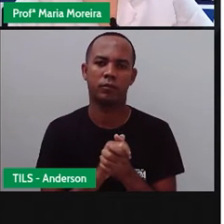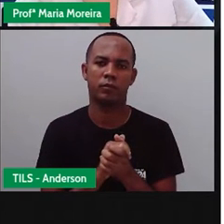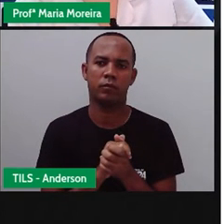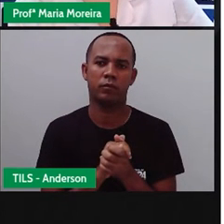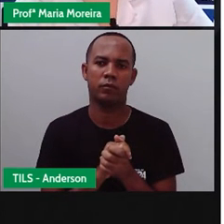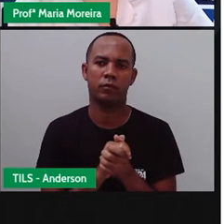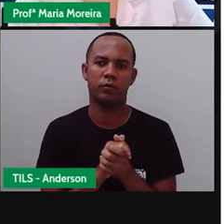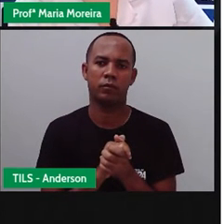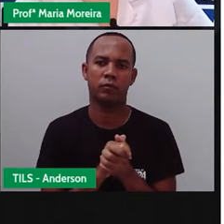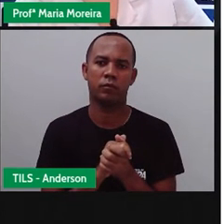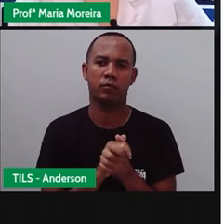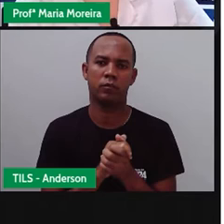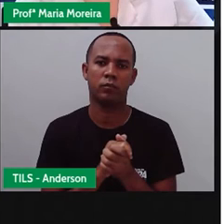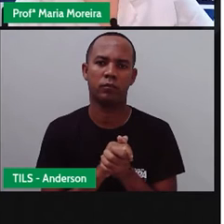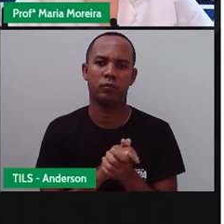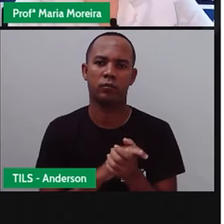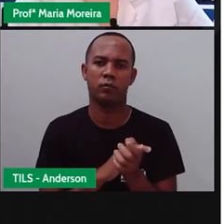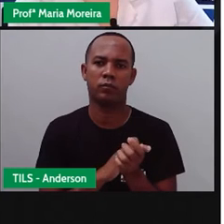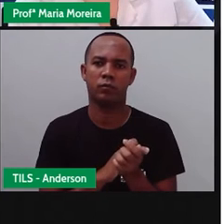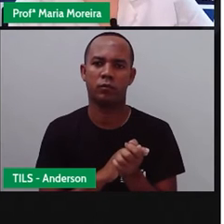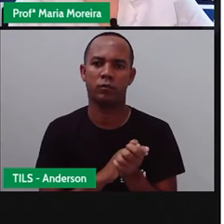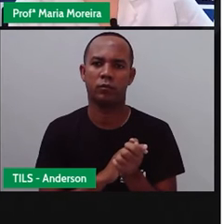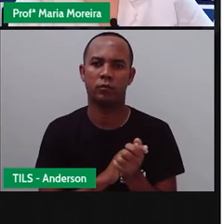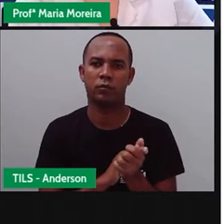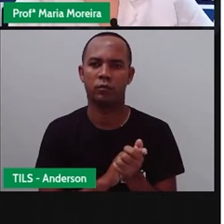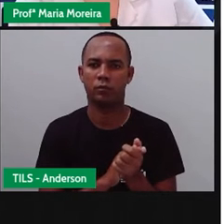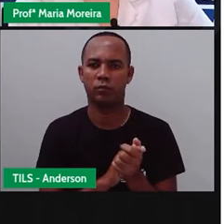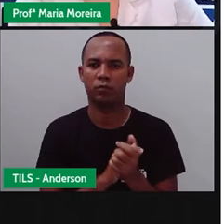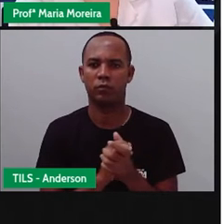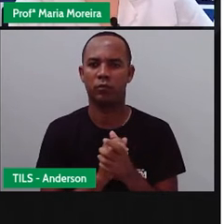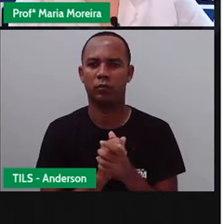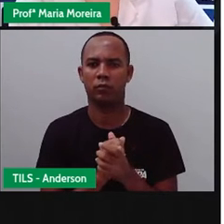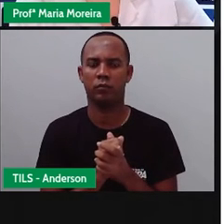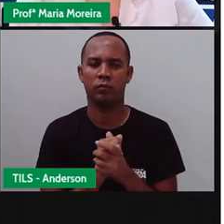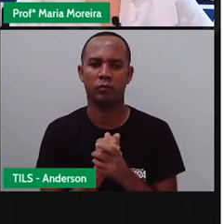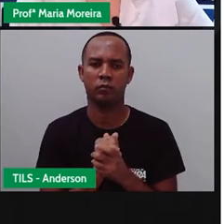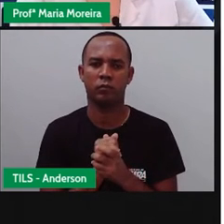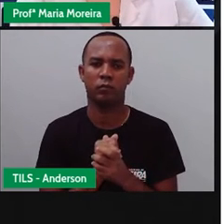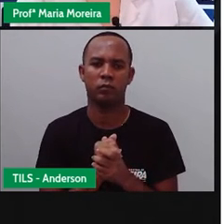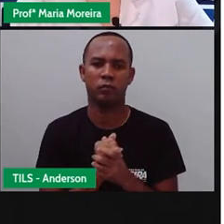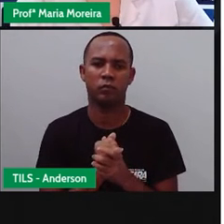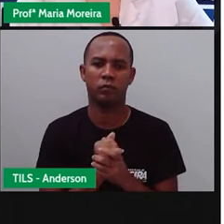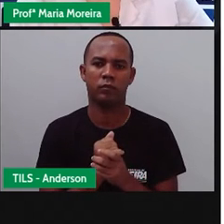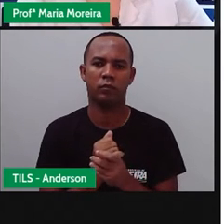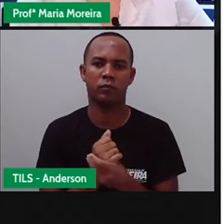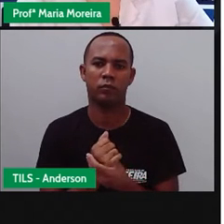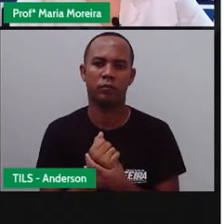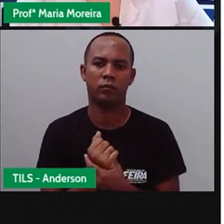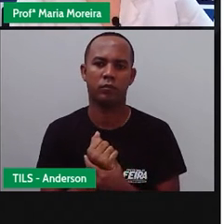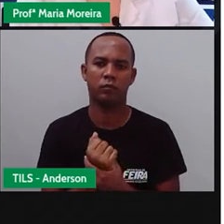unidade na horizontal e dezena no traço vestir cal